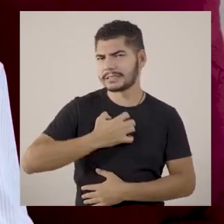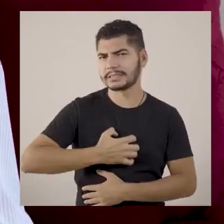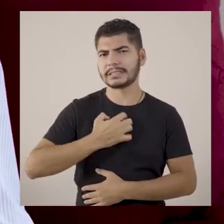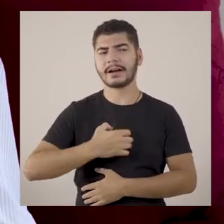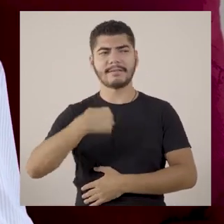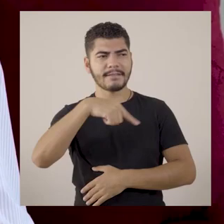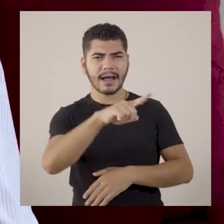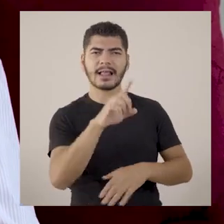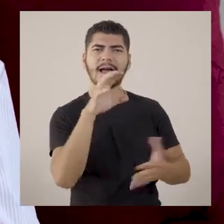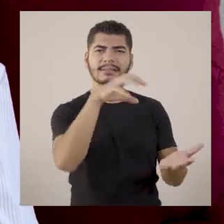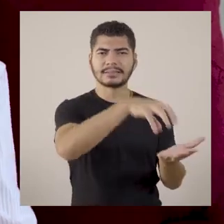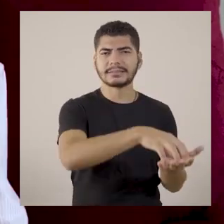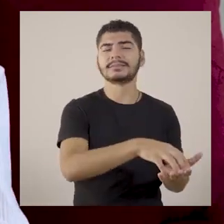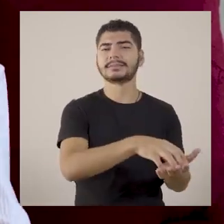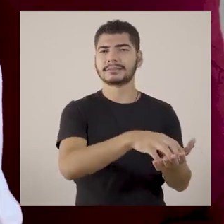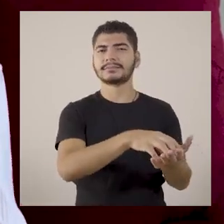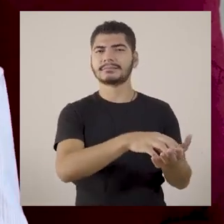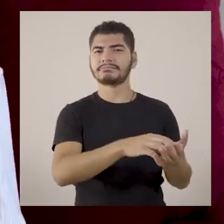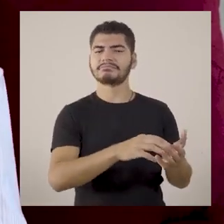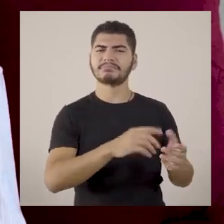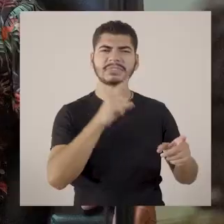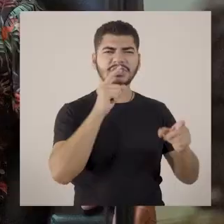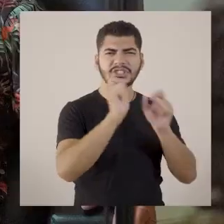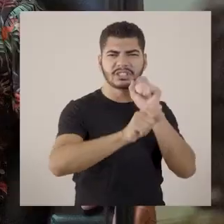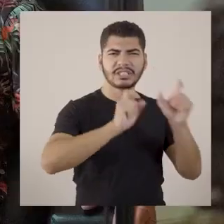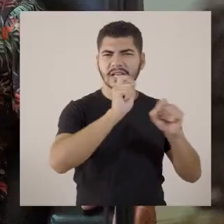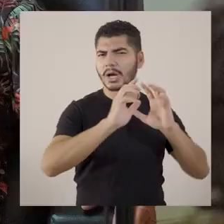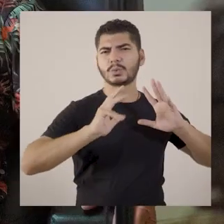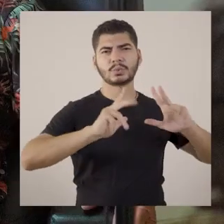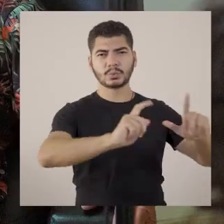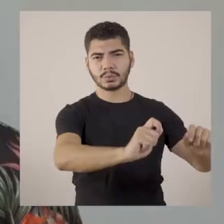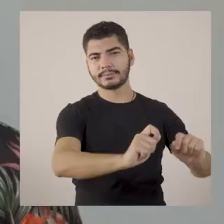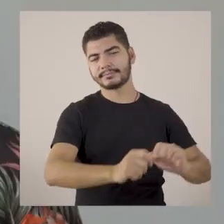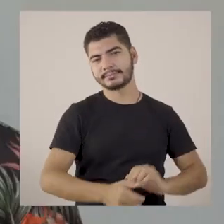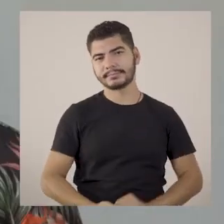brabo, ia lá na estação xingar todo mundo.